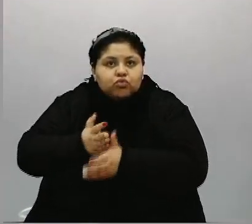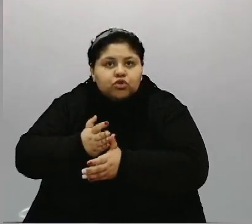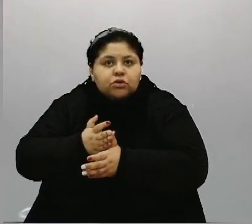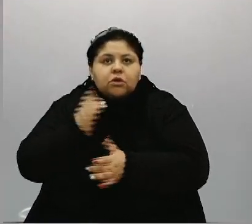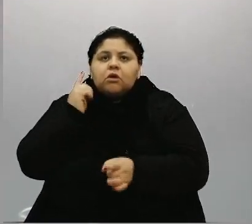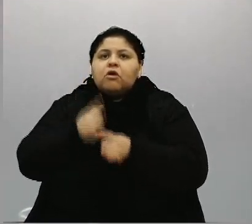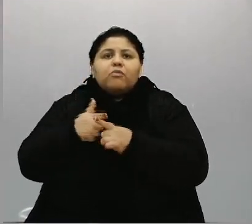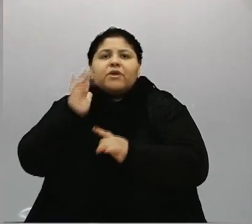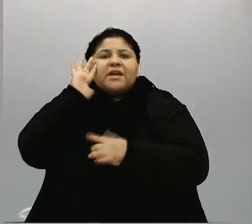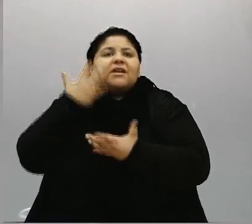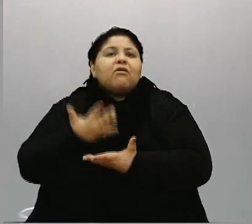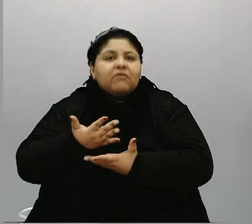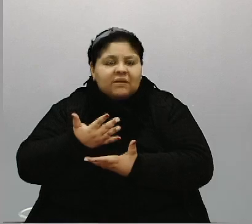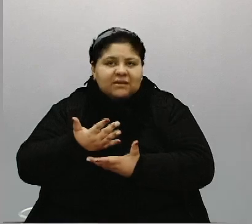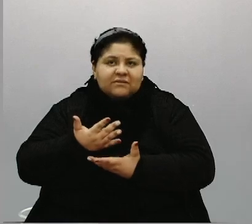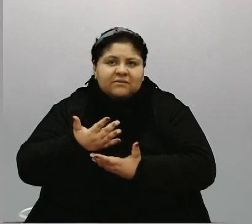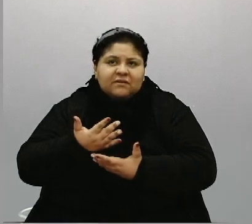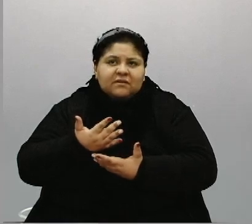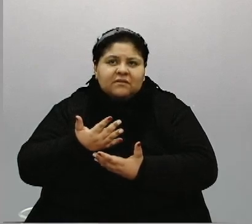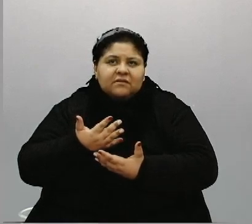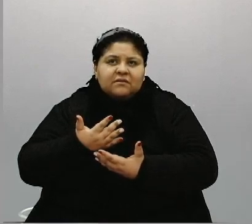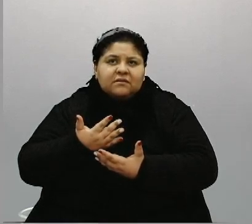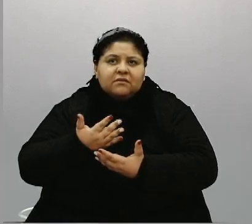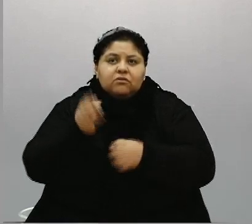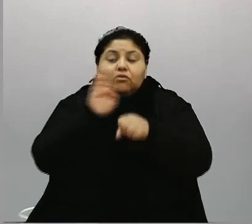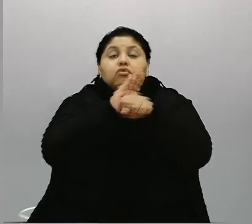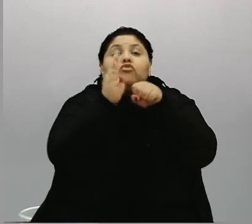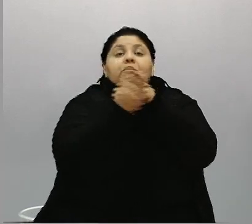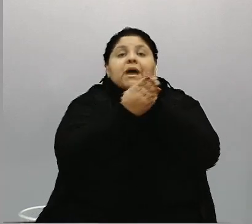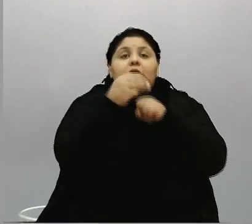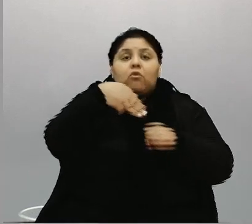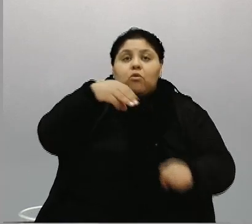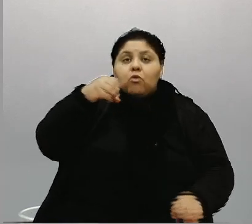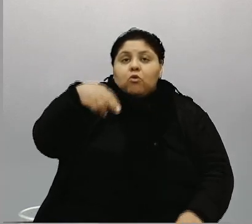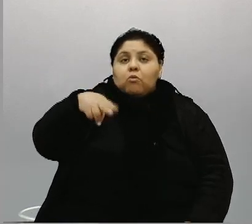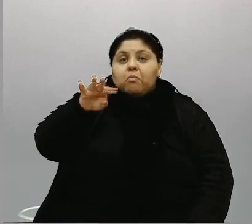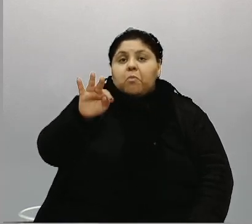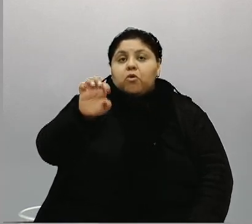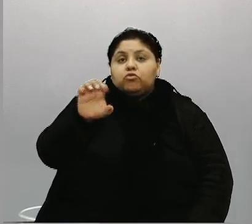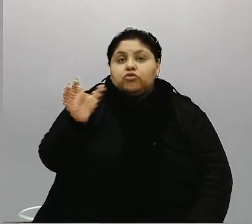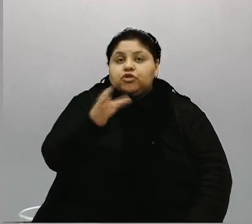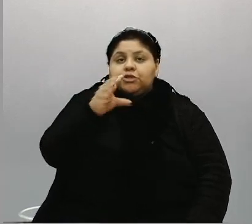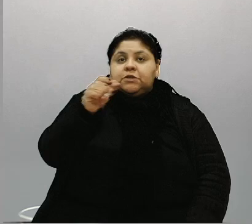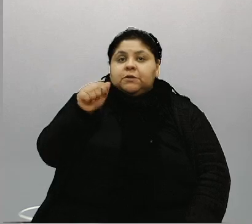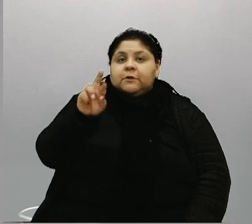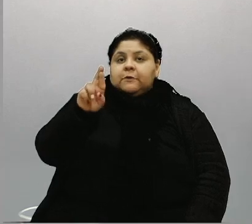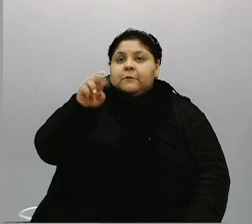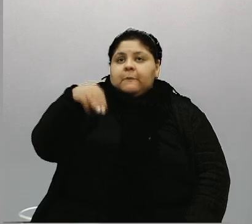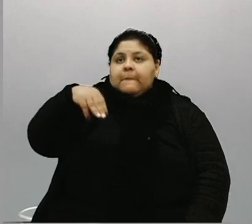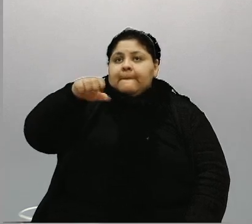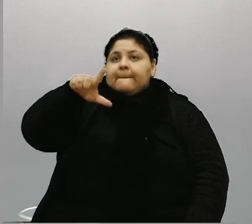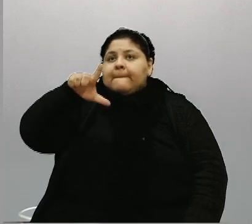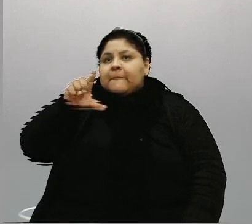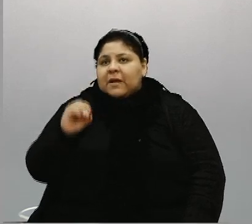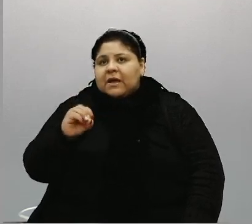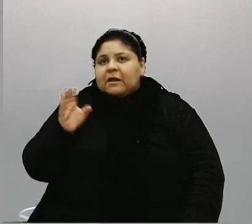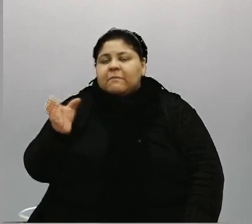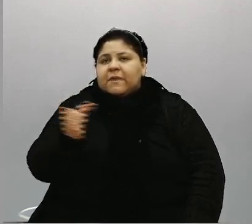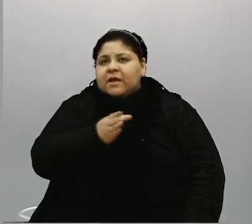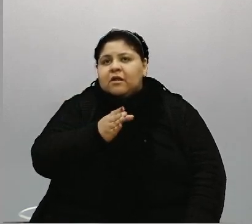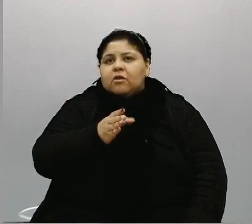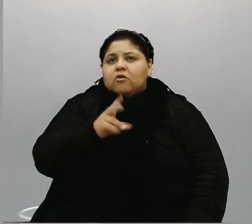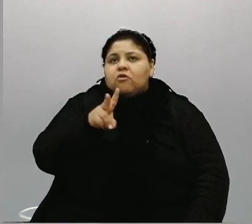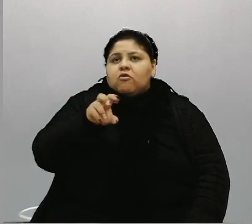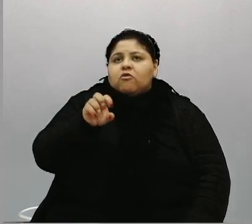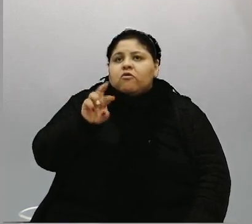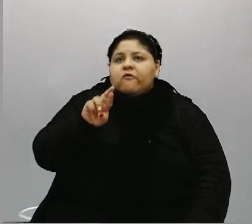isso não acontece no Monte Carmelo, no Vila Lobos, no Vergueiros, no Canyon, em